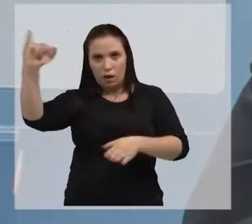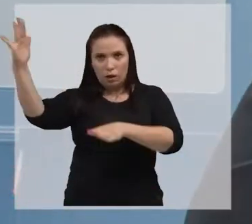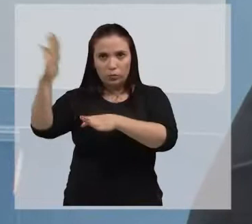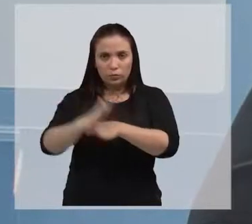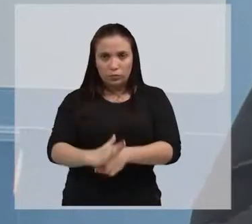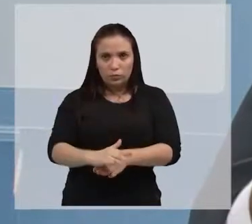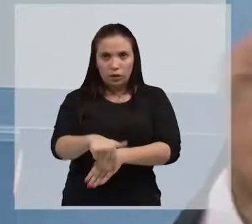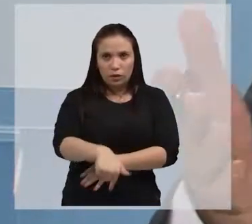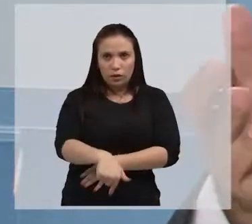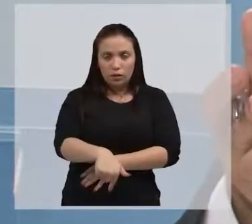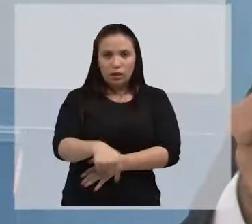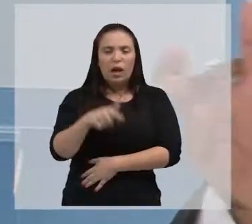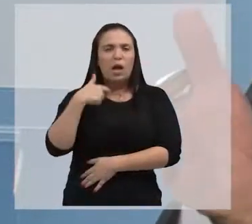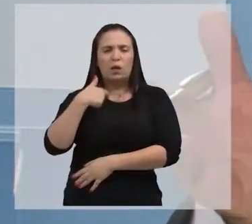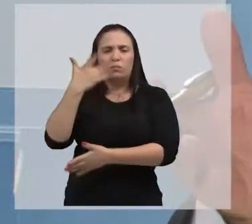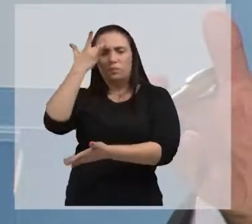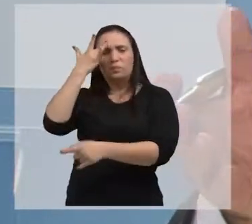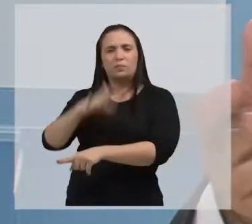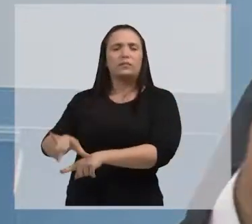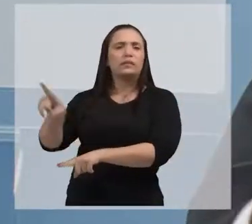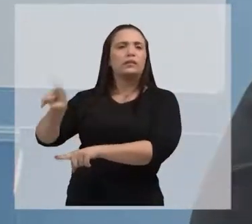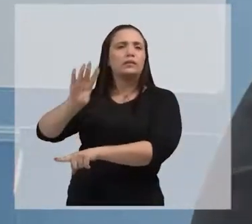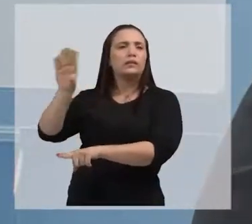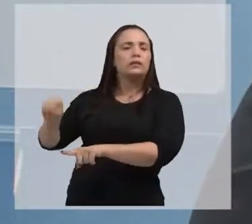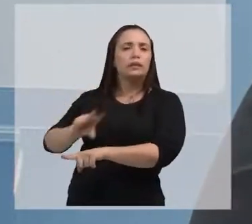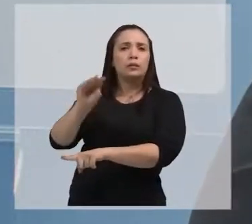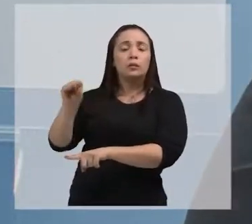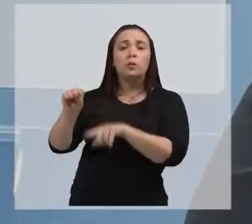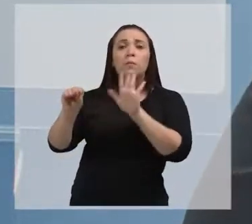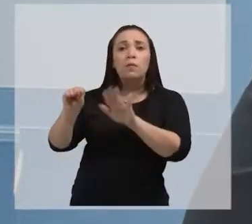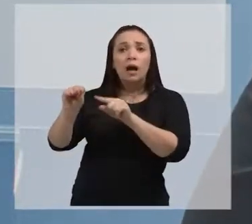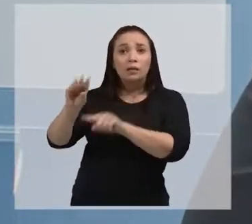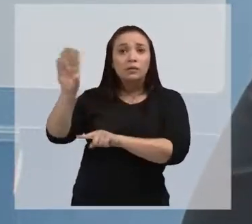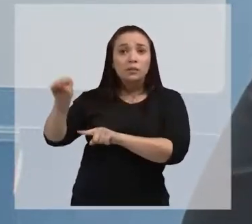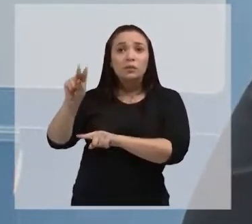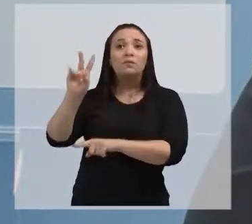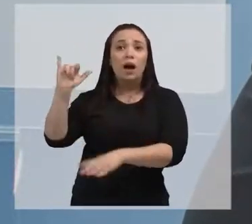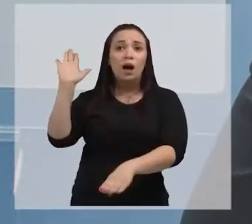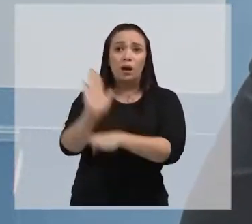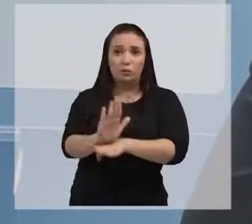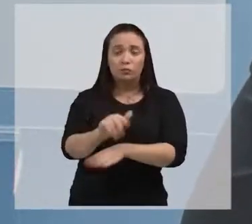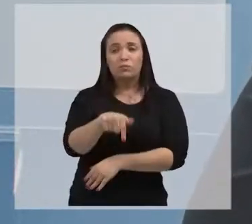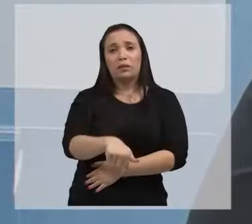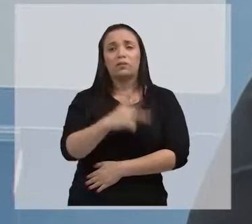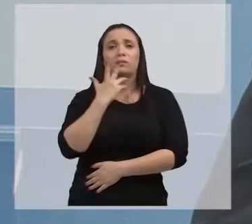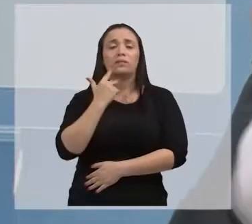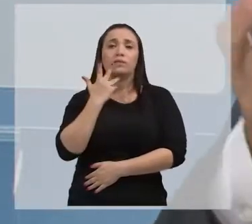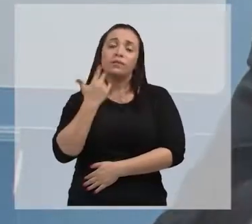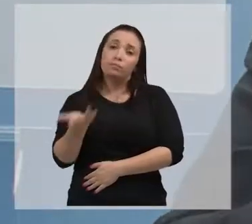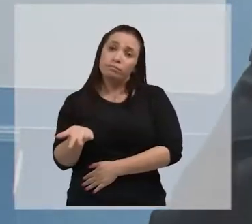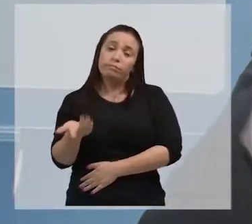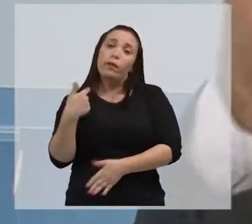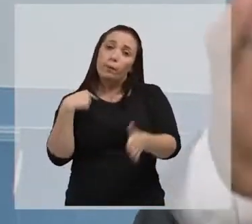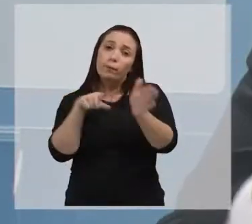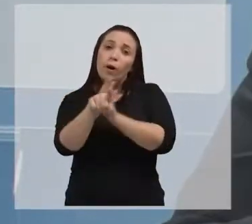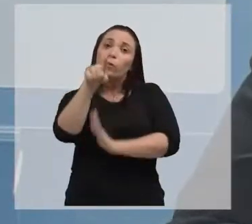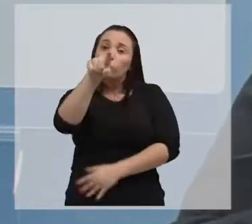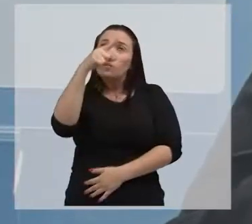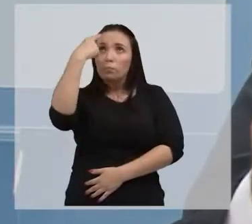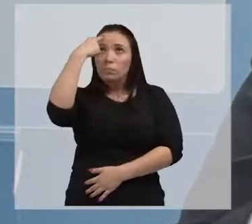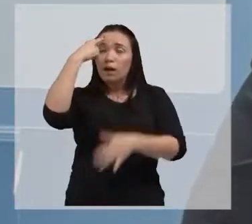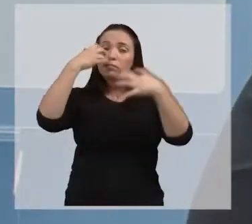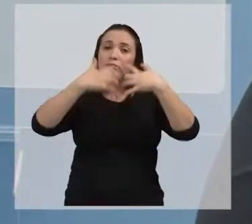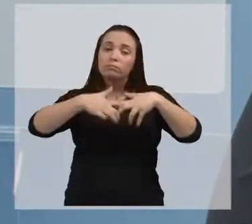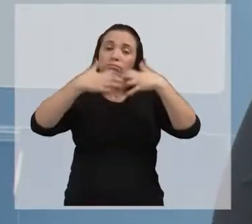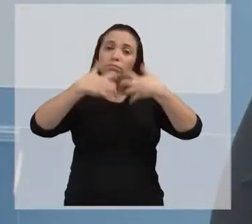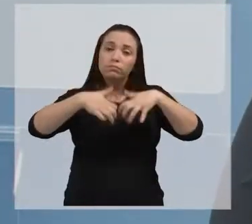vou pensar no meu estado, eu gosto do Ciro não vou votar nele não. Mas quem quer fazer alguma coisa por esse estado? Serão os paulistas? Fica a pergunta. Aí você